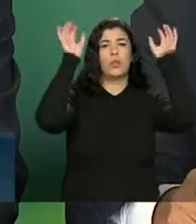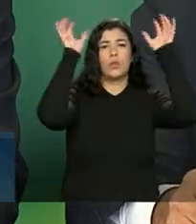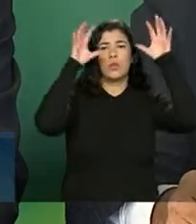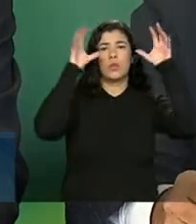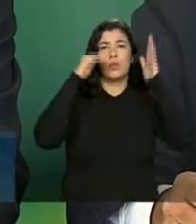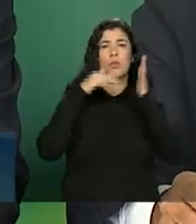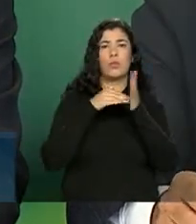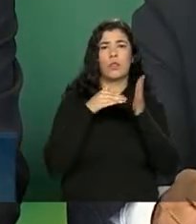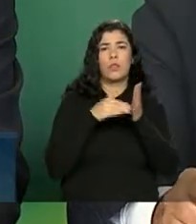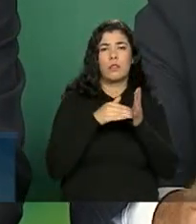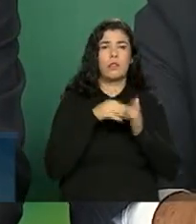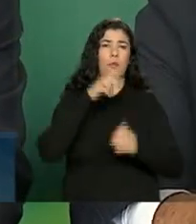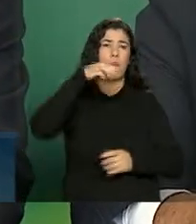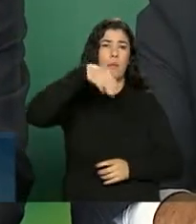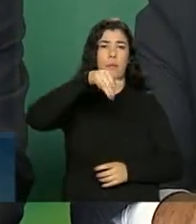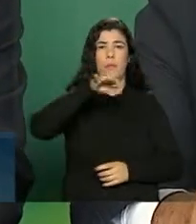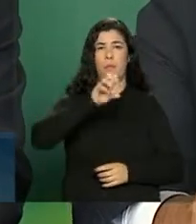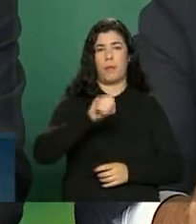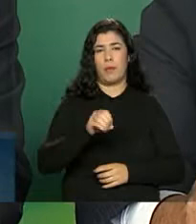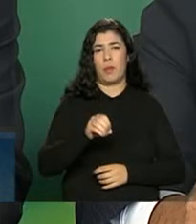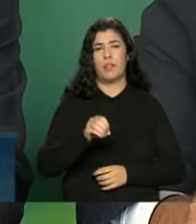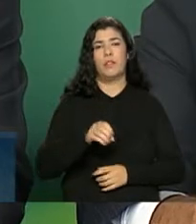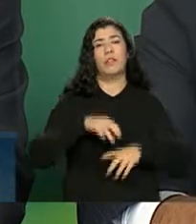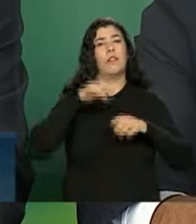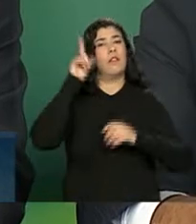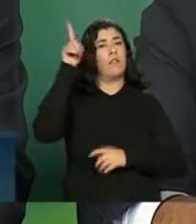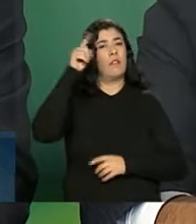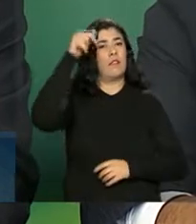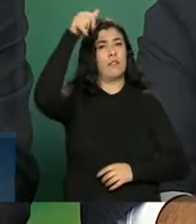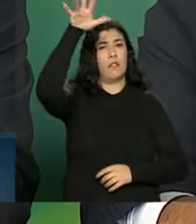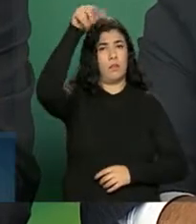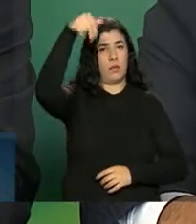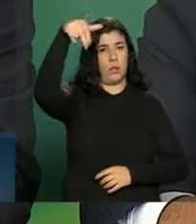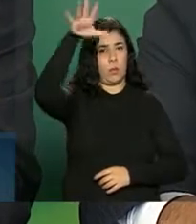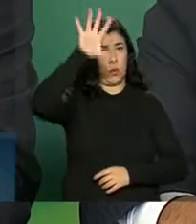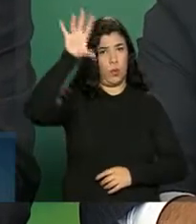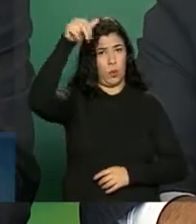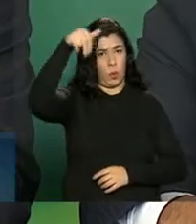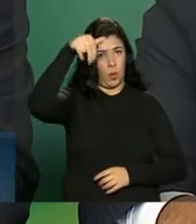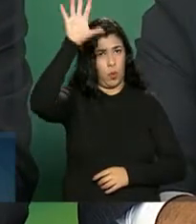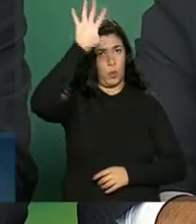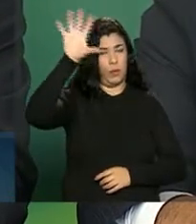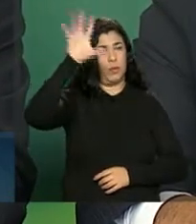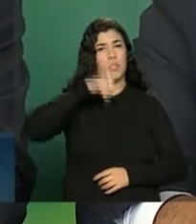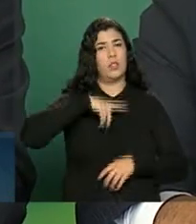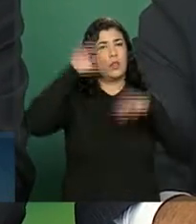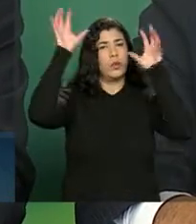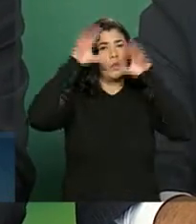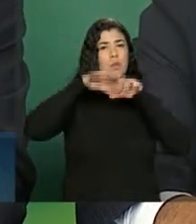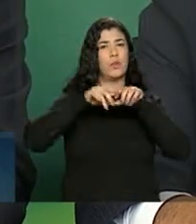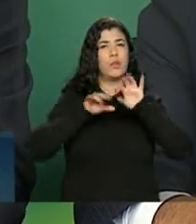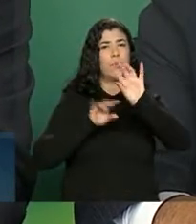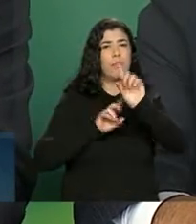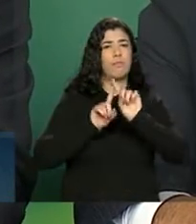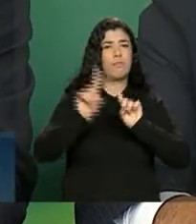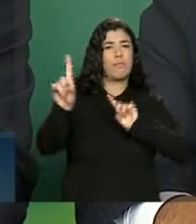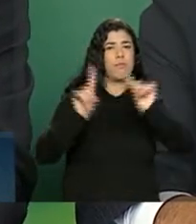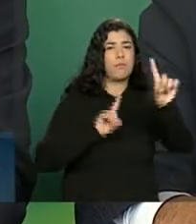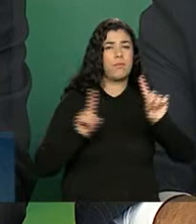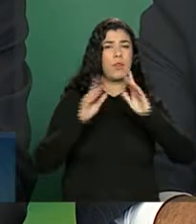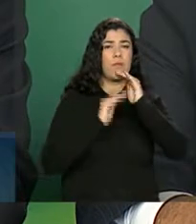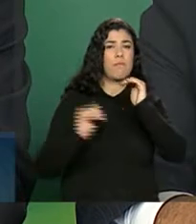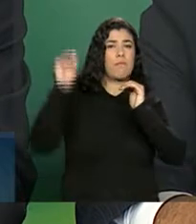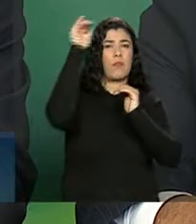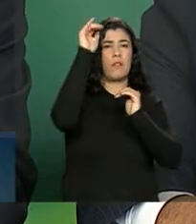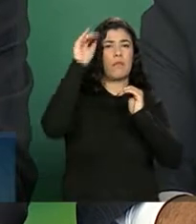mais de Fevereiro até maio as chuvas estão muito irregulares Tem lugares que choveu Acima da média e Tem lugares